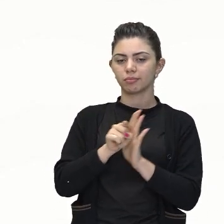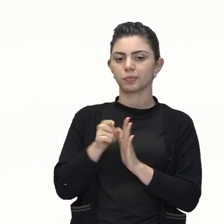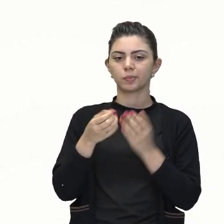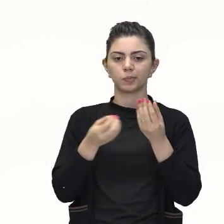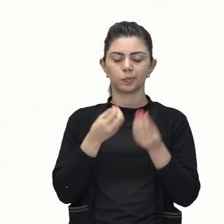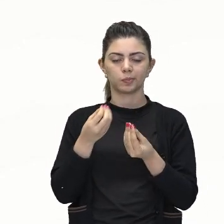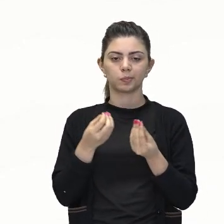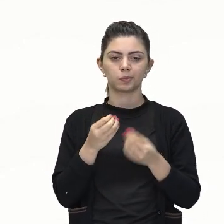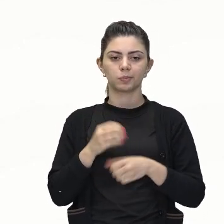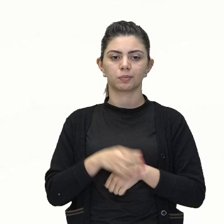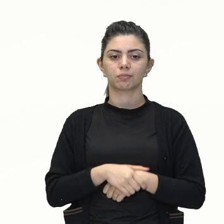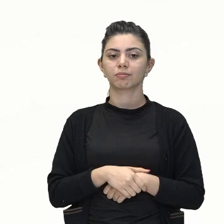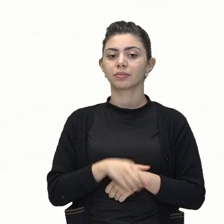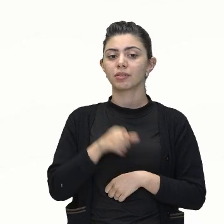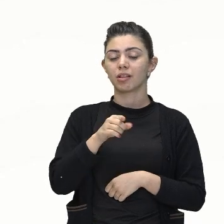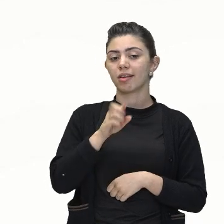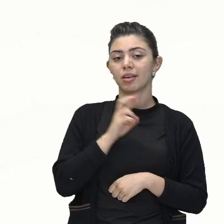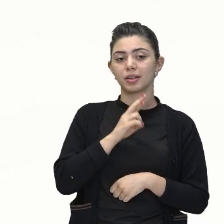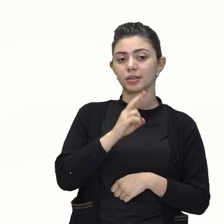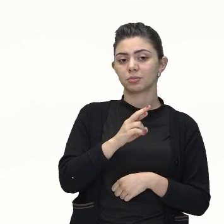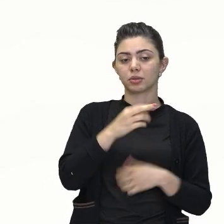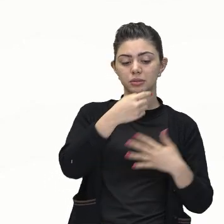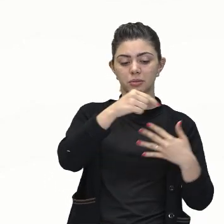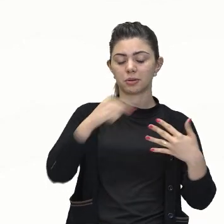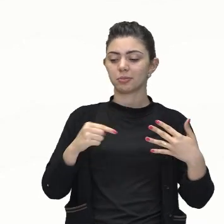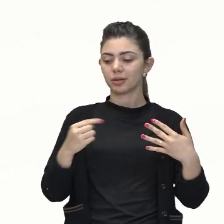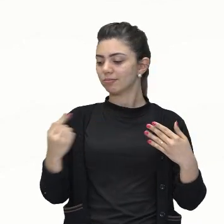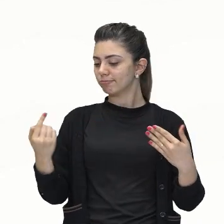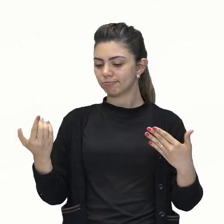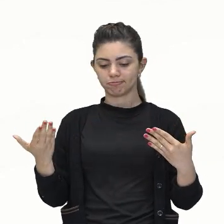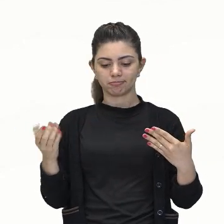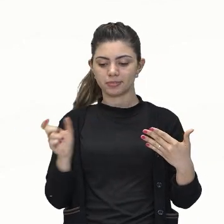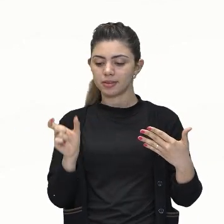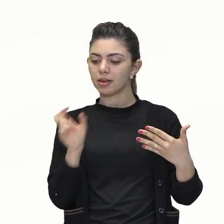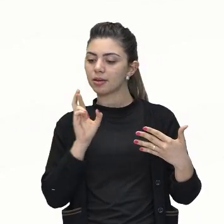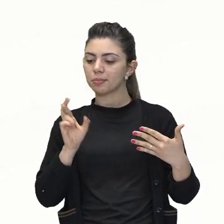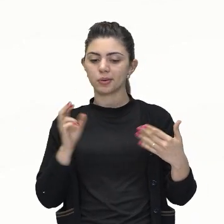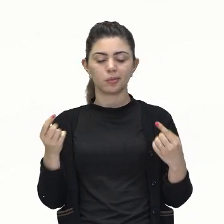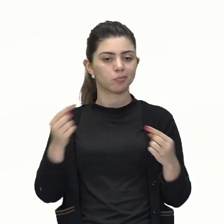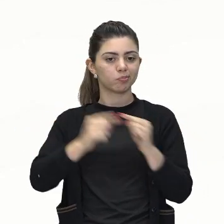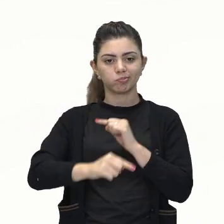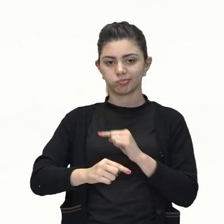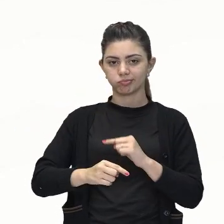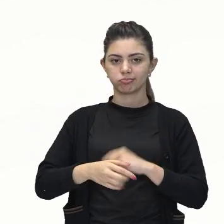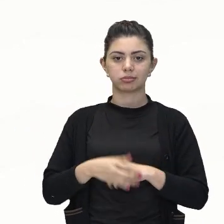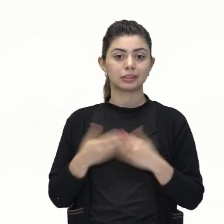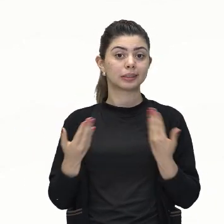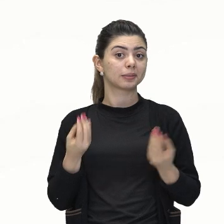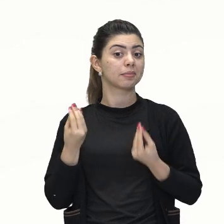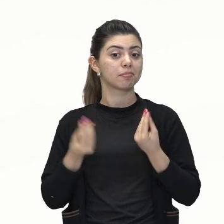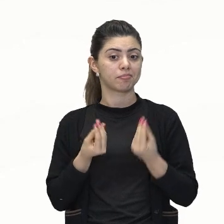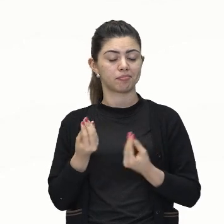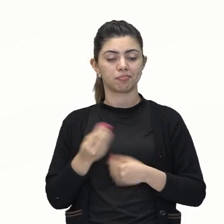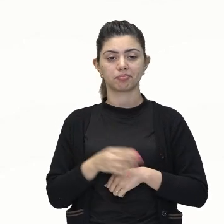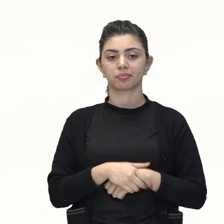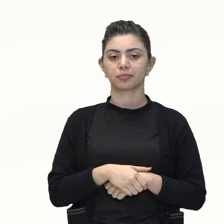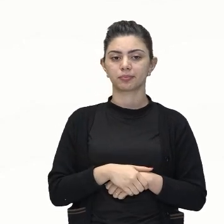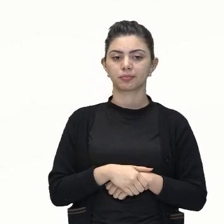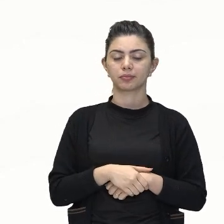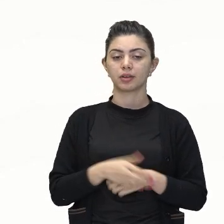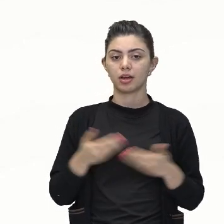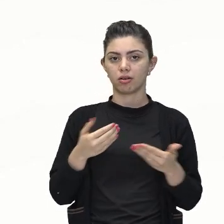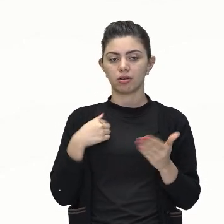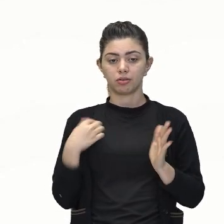a gente não tem alternativa. O que eu vou fazer? Vamos colocar mais uma alternativa aqui, ó. Vou colocar aqui a letra